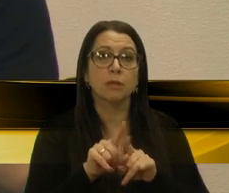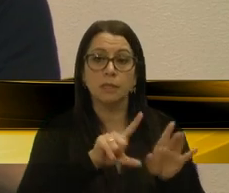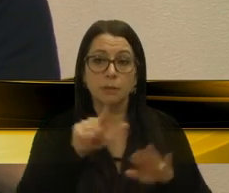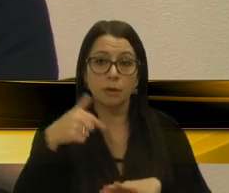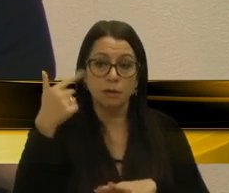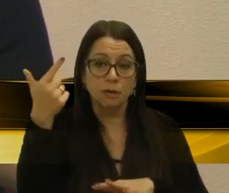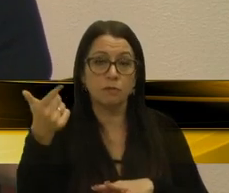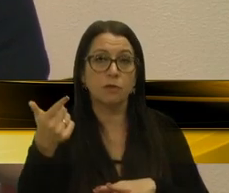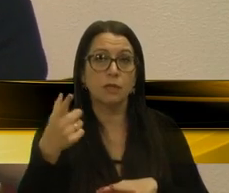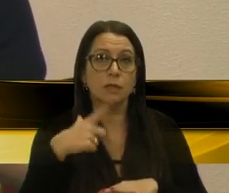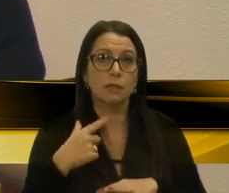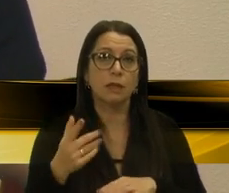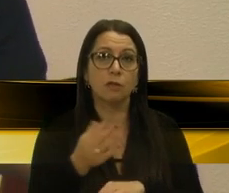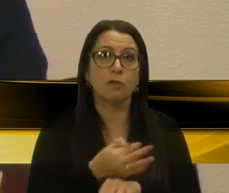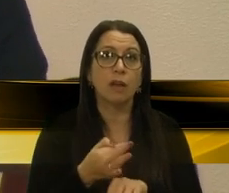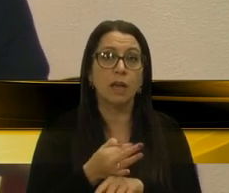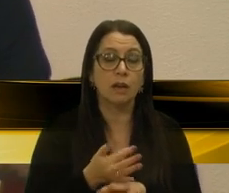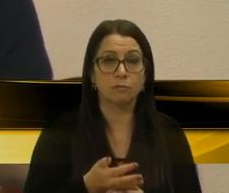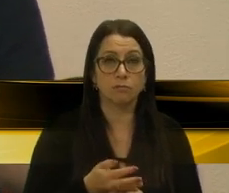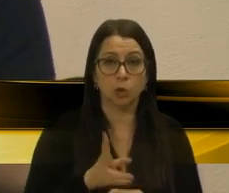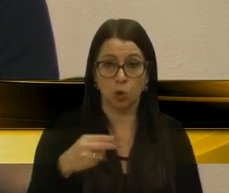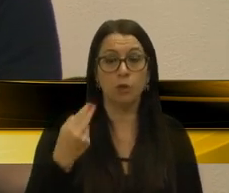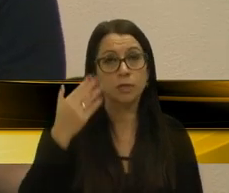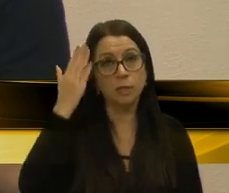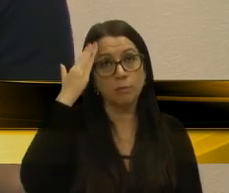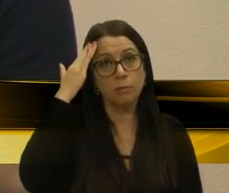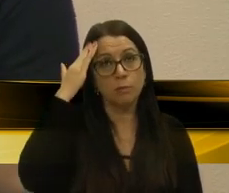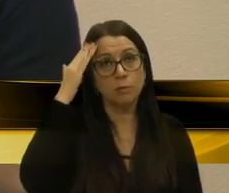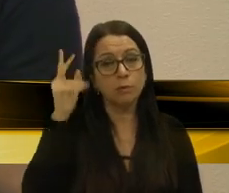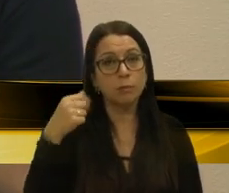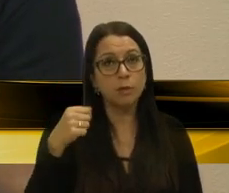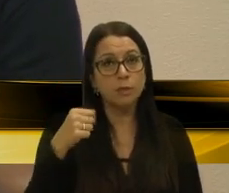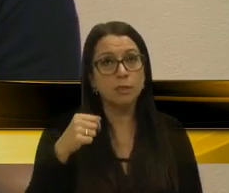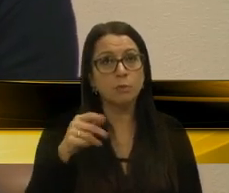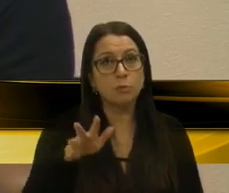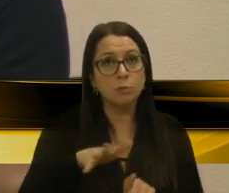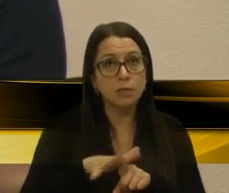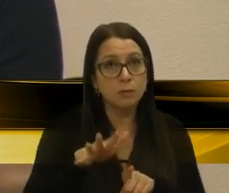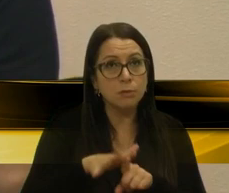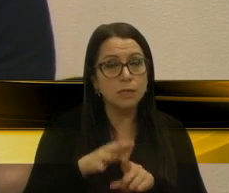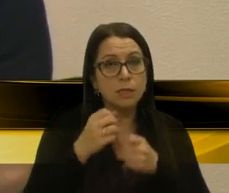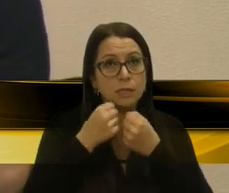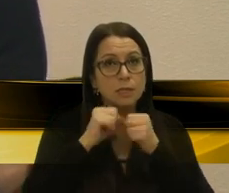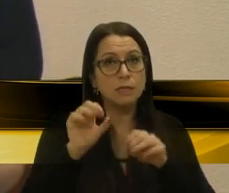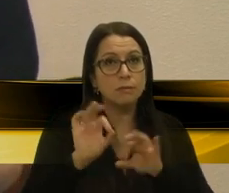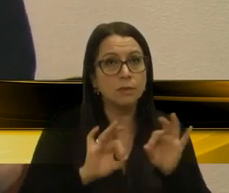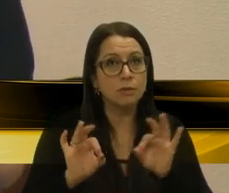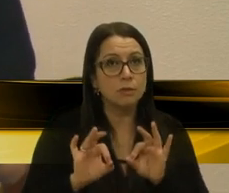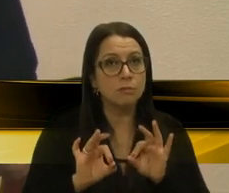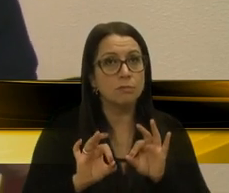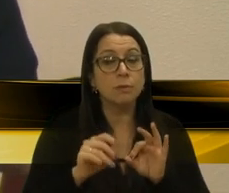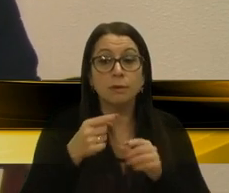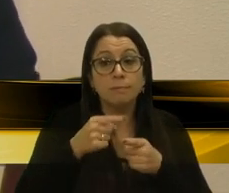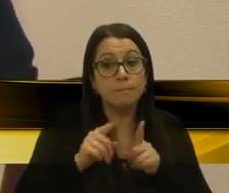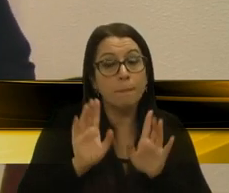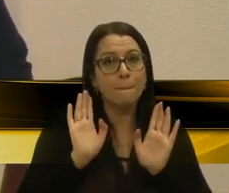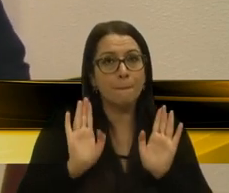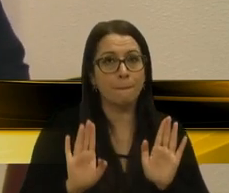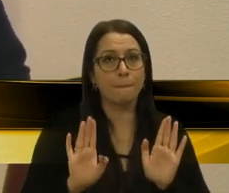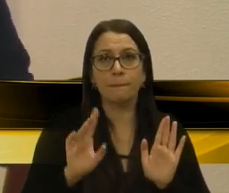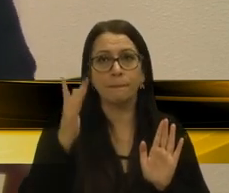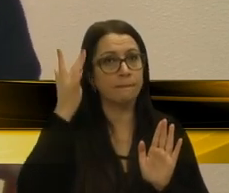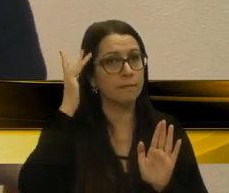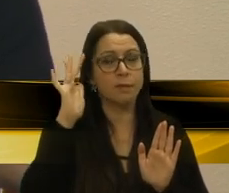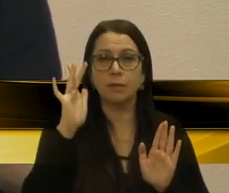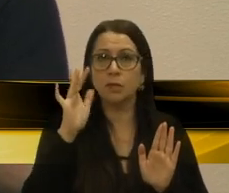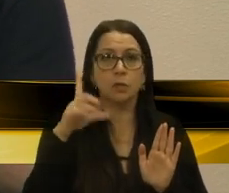que vem estará de férias. Nós sabemos porque nós precisamos de uma demanda na Secretaria de Planejamento, mas não sei